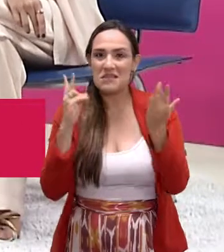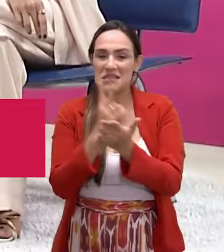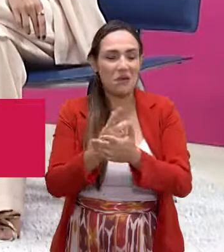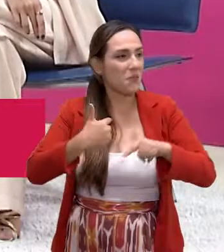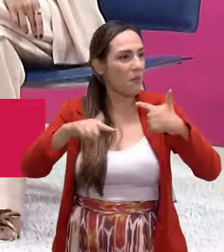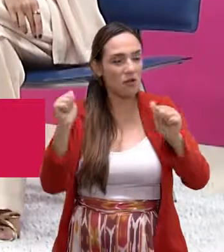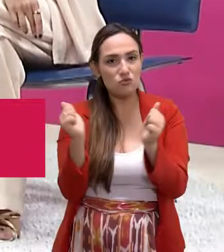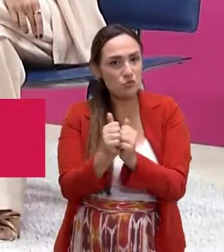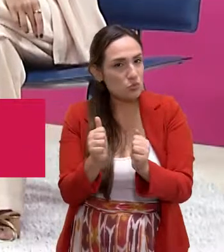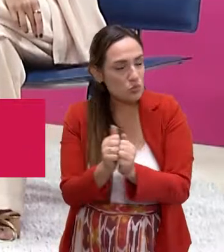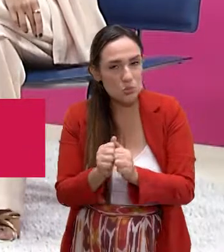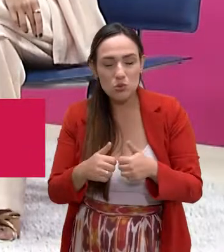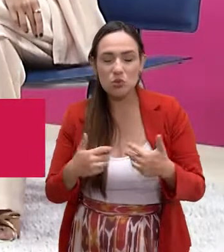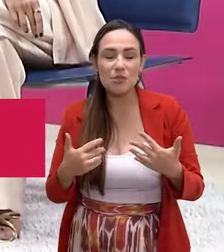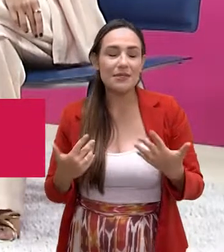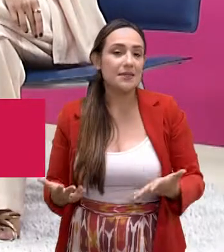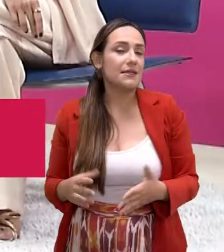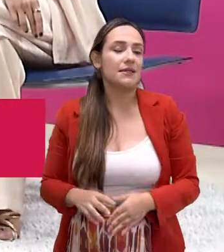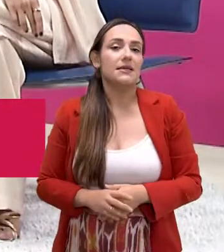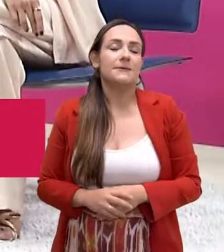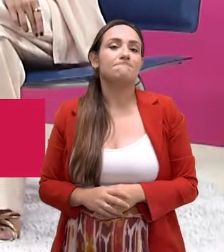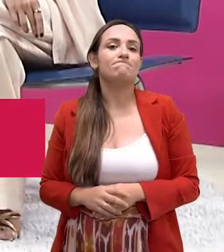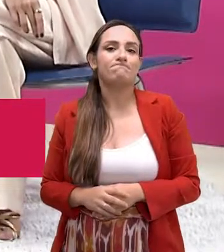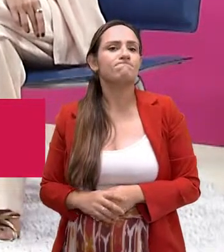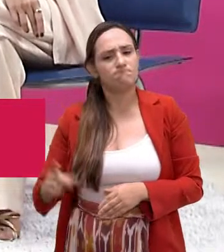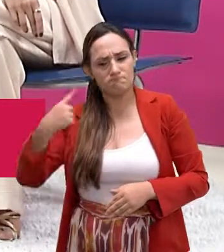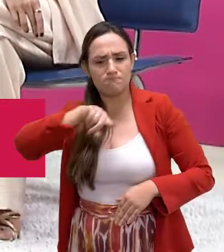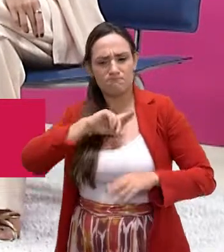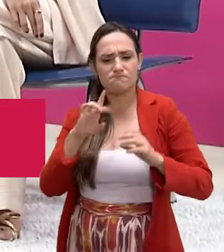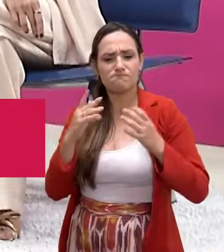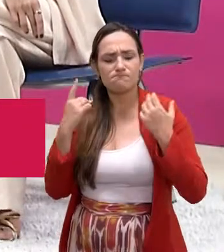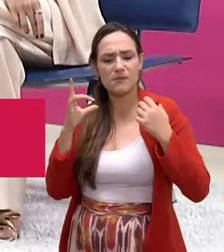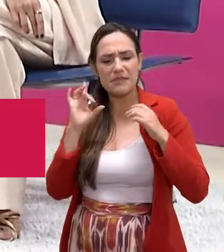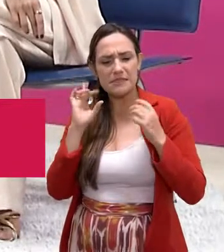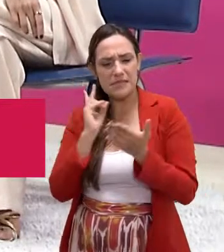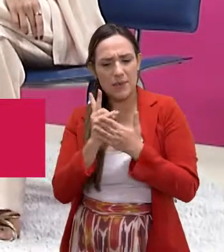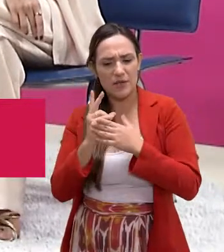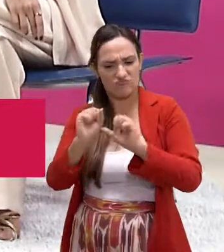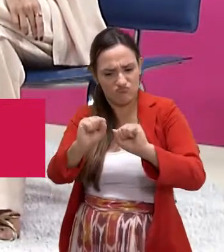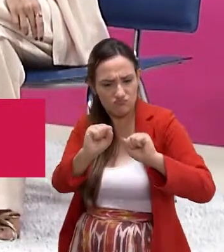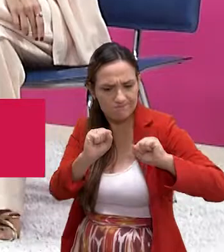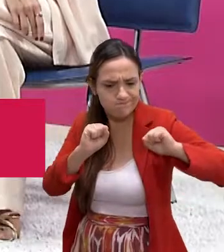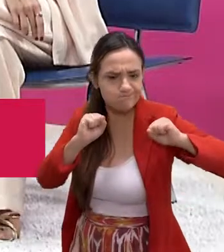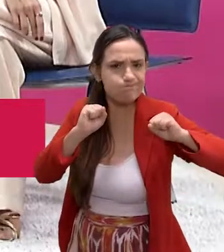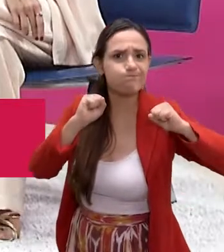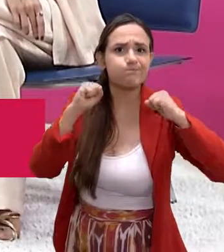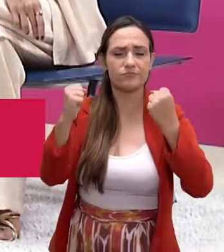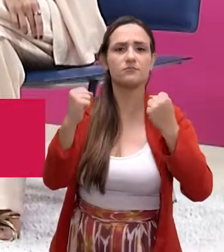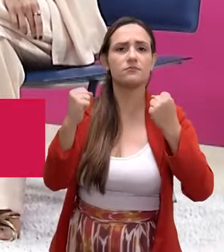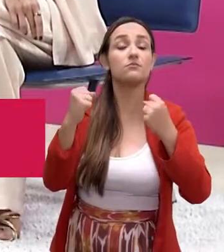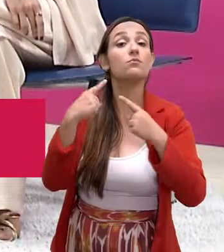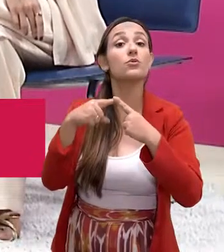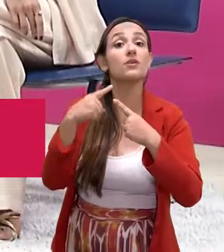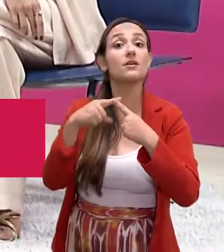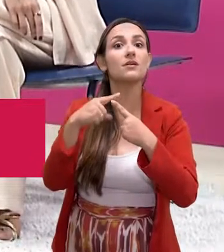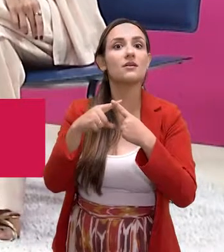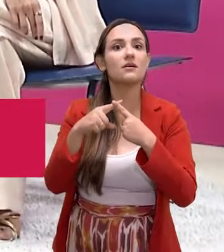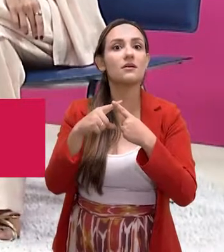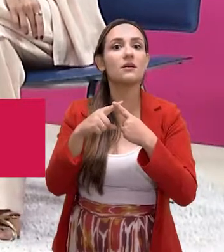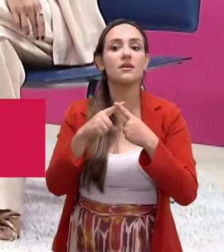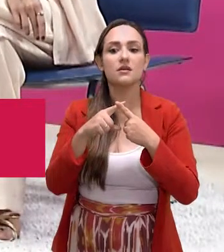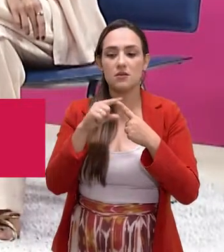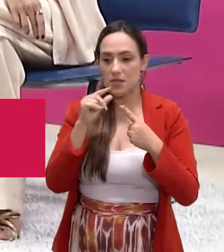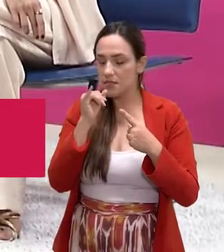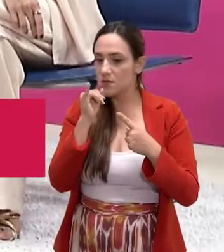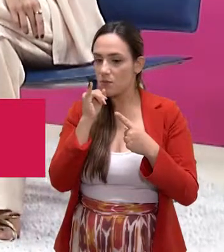ações e unindo esforços para que essas conquistas sejam